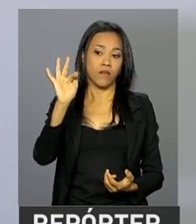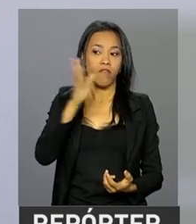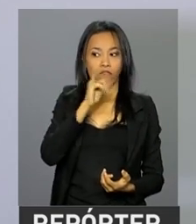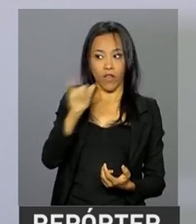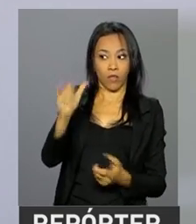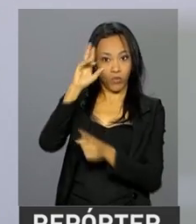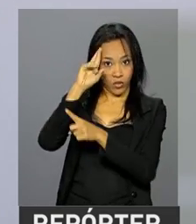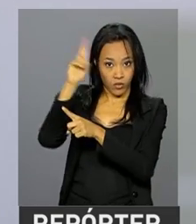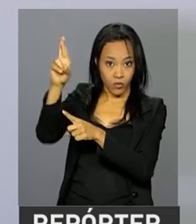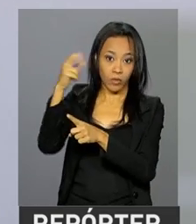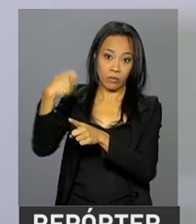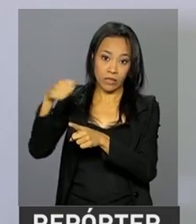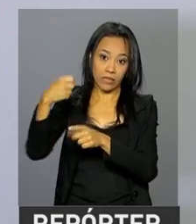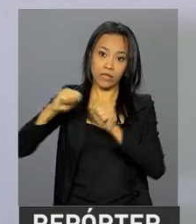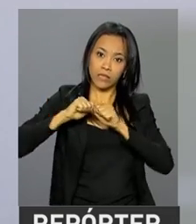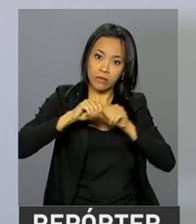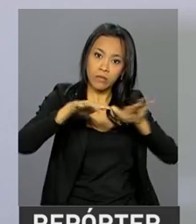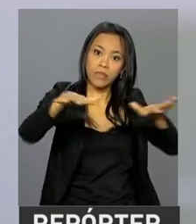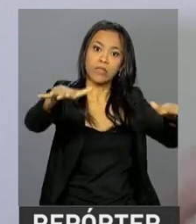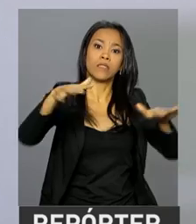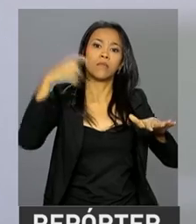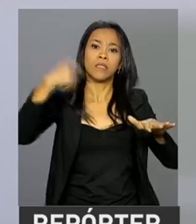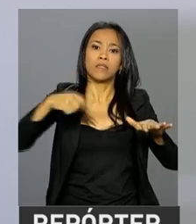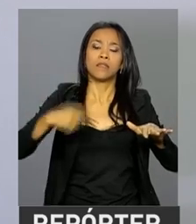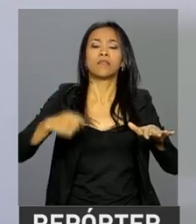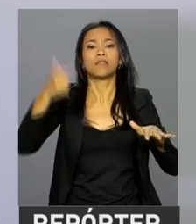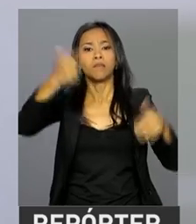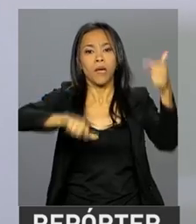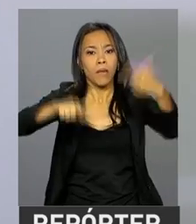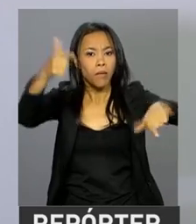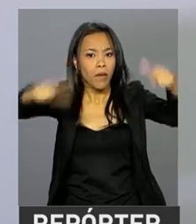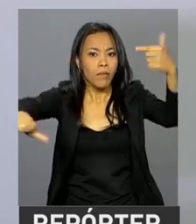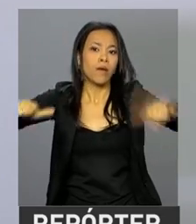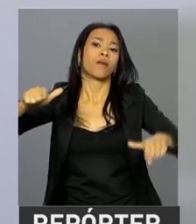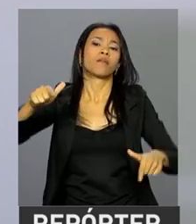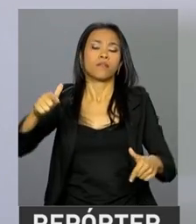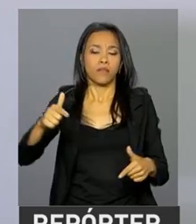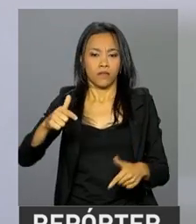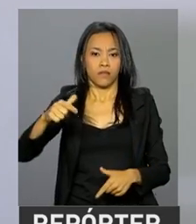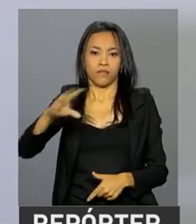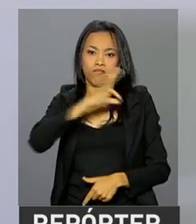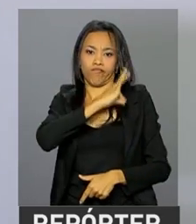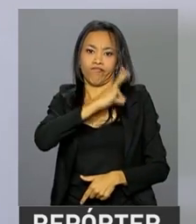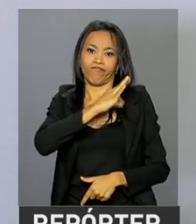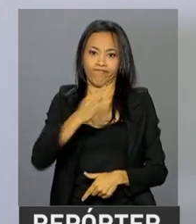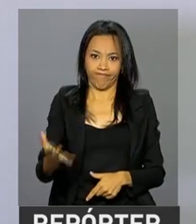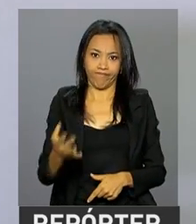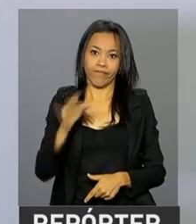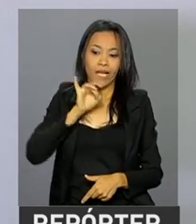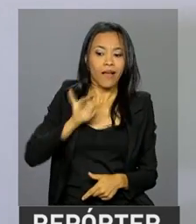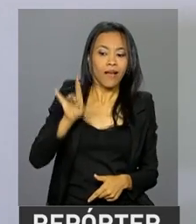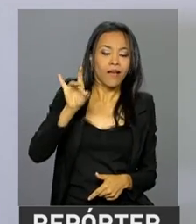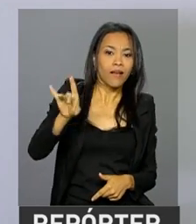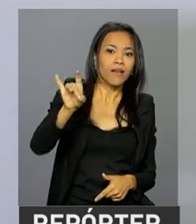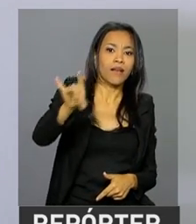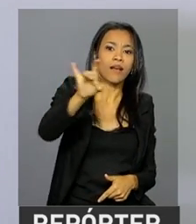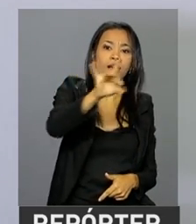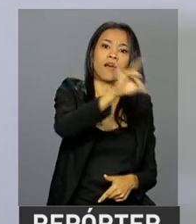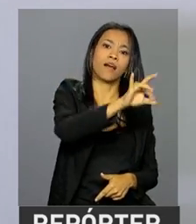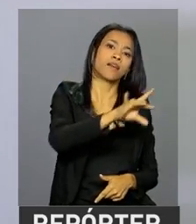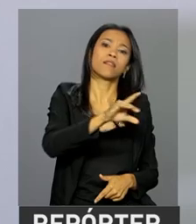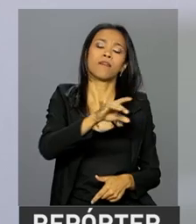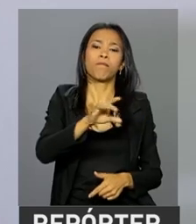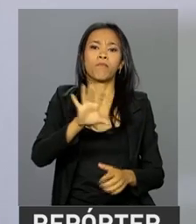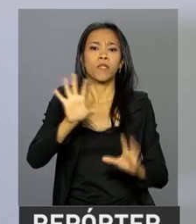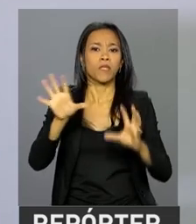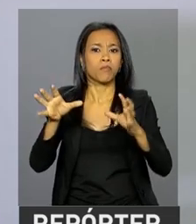preciso expandi-las. É preciso cobrir mais espaço do território, seja para cada um dos crimes que